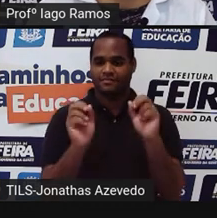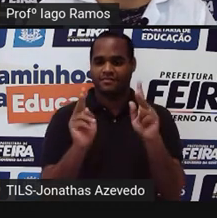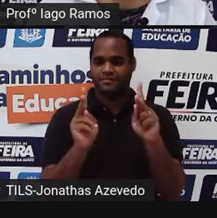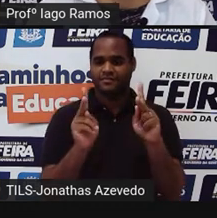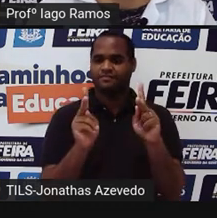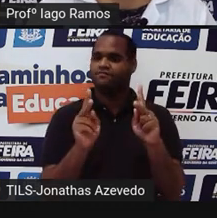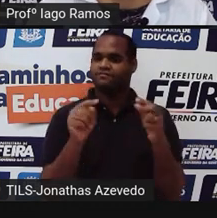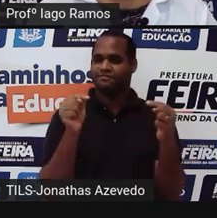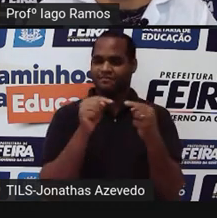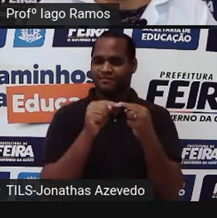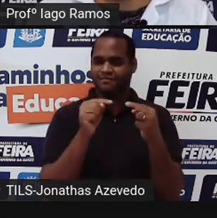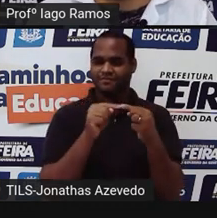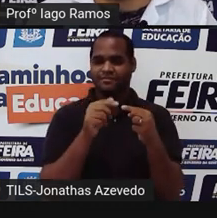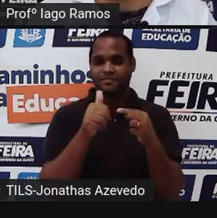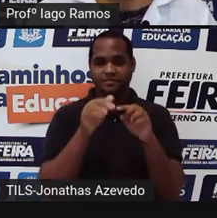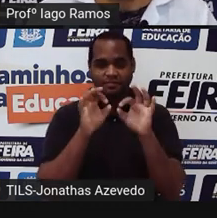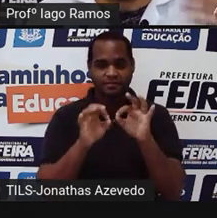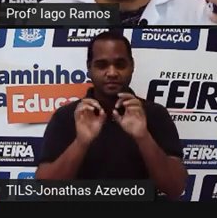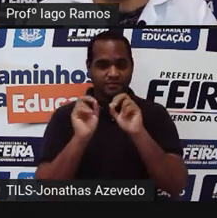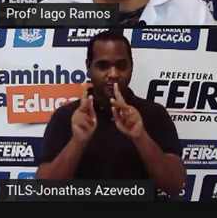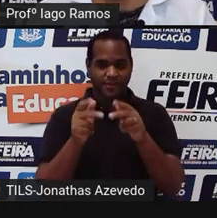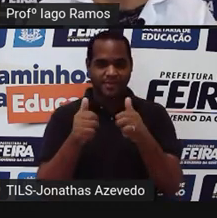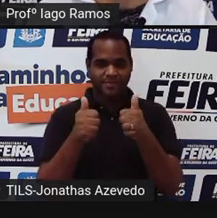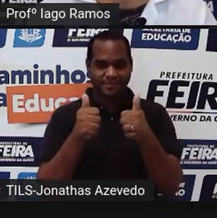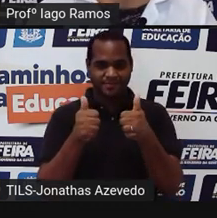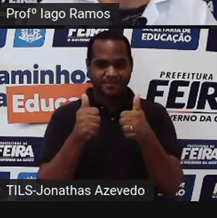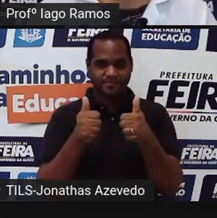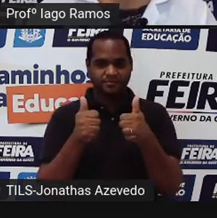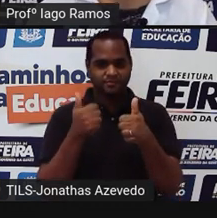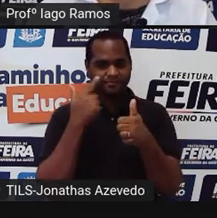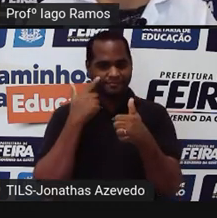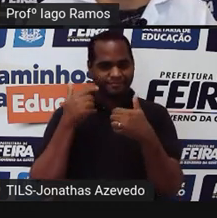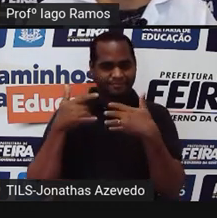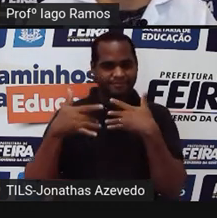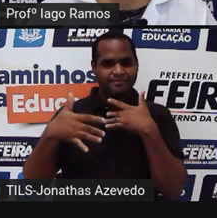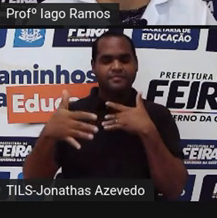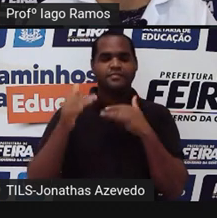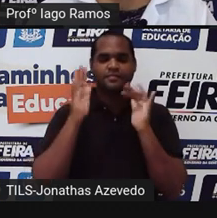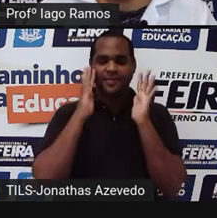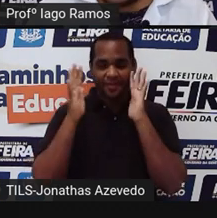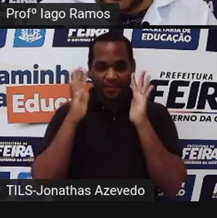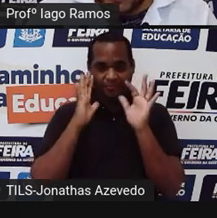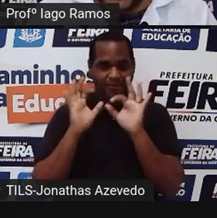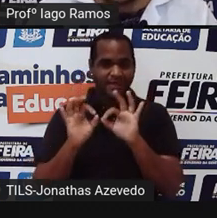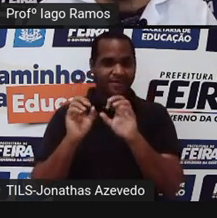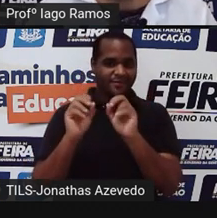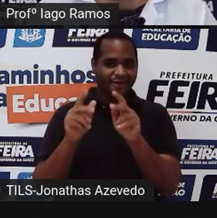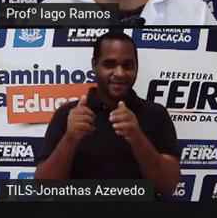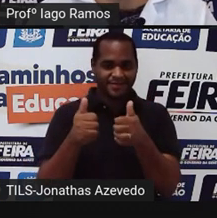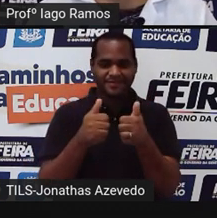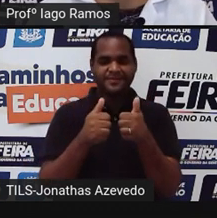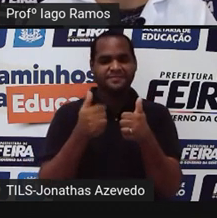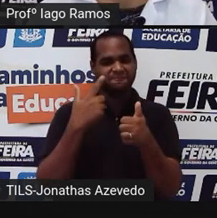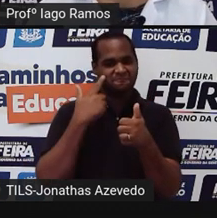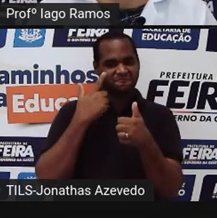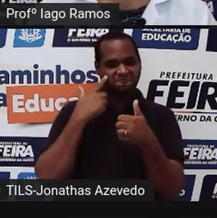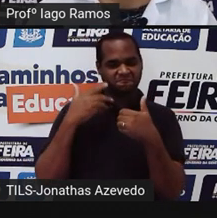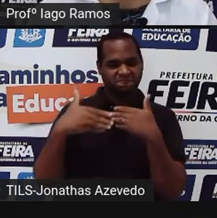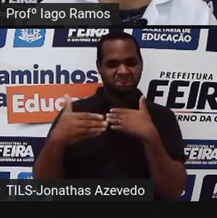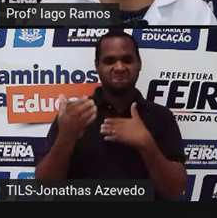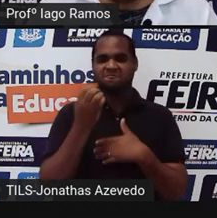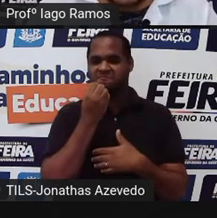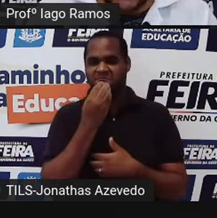Pronto, é isso aí. Tranquilo? Vamos adiante, refletiu direitinho? Então vem comigo aqui,